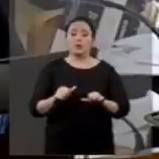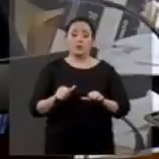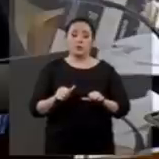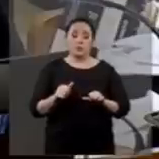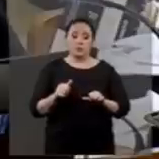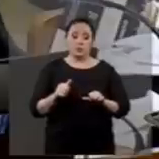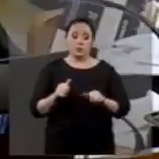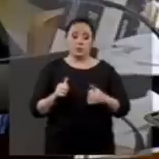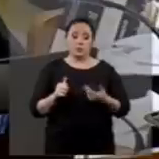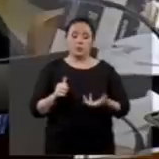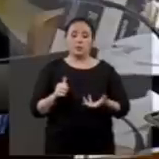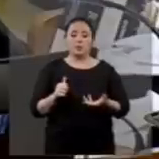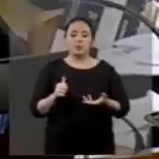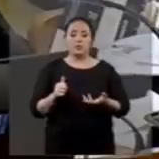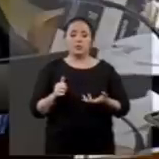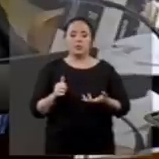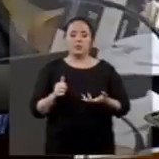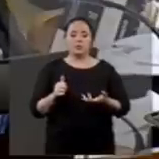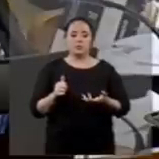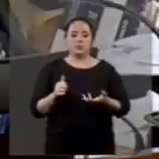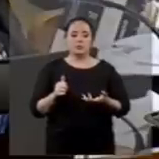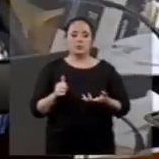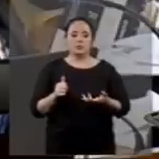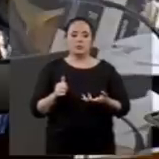parece, exatamente para